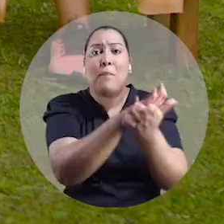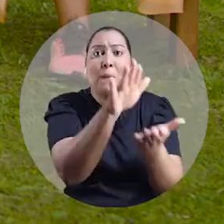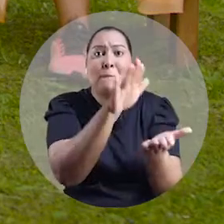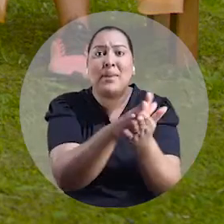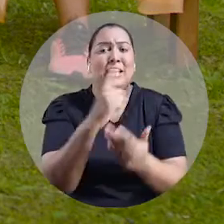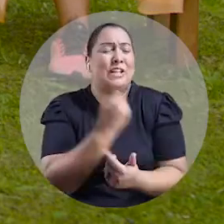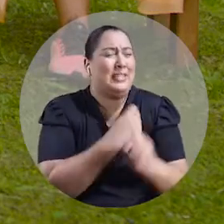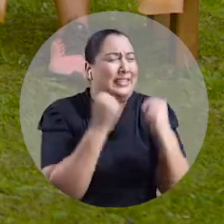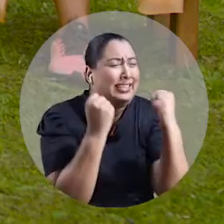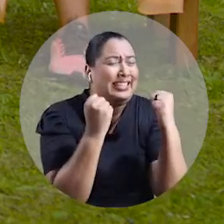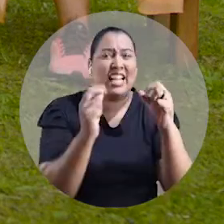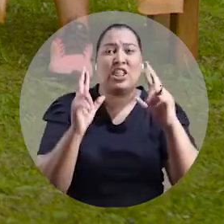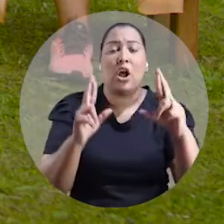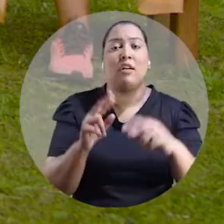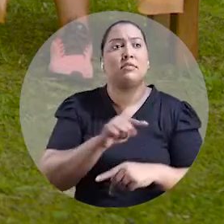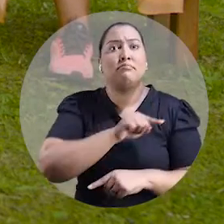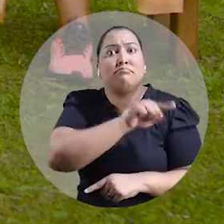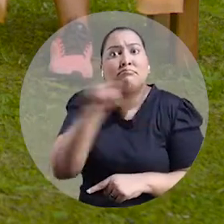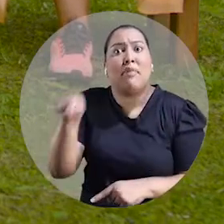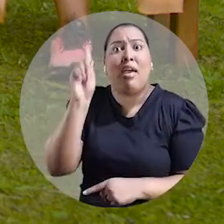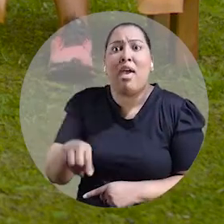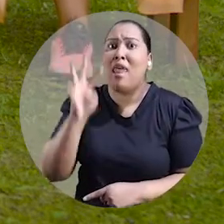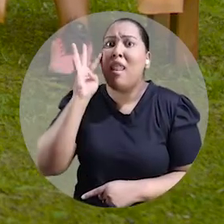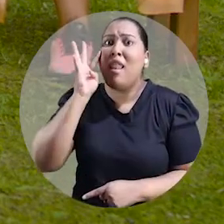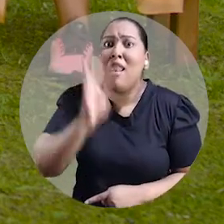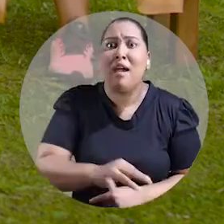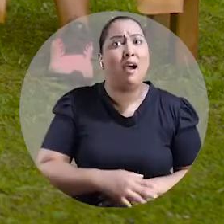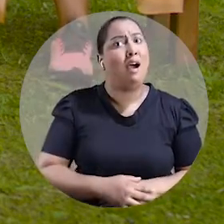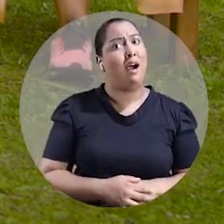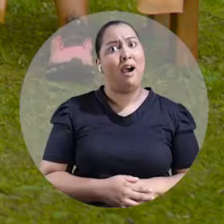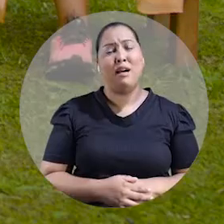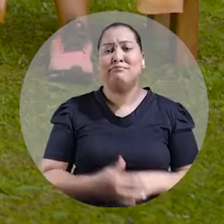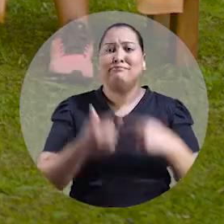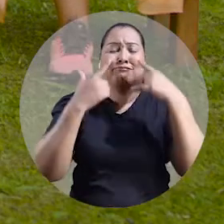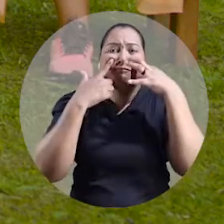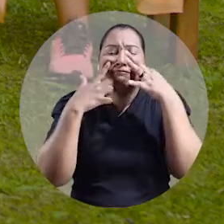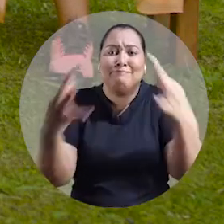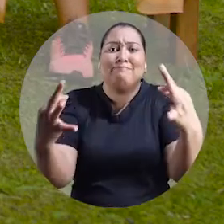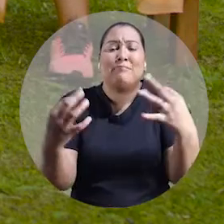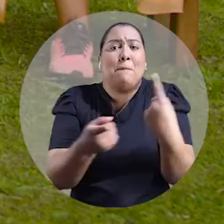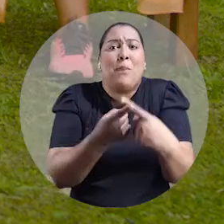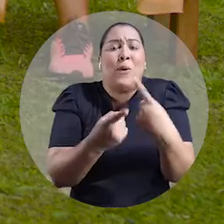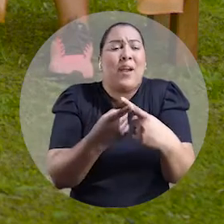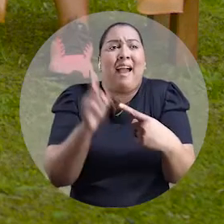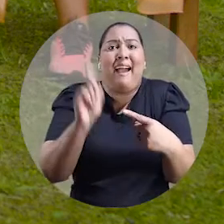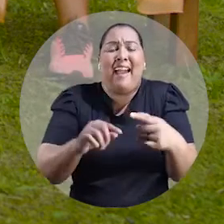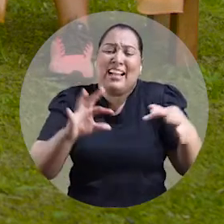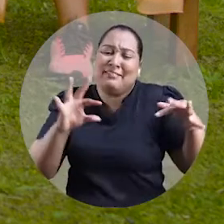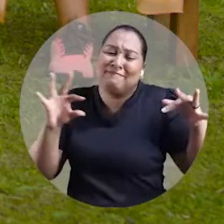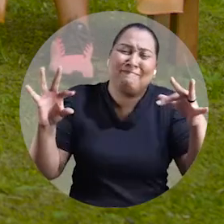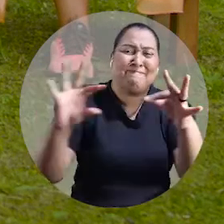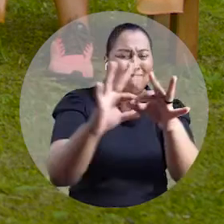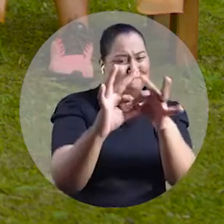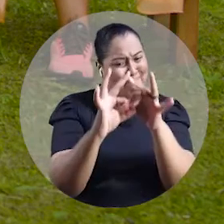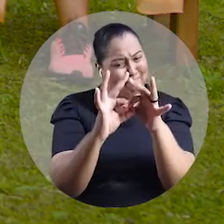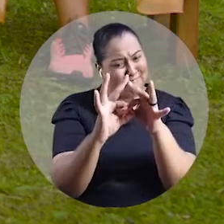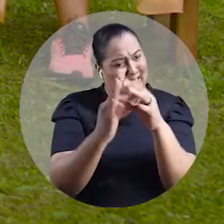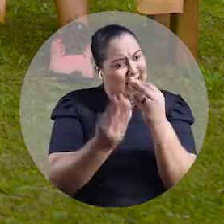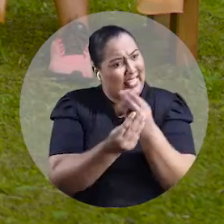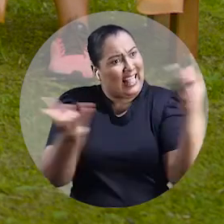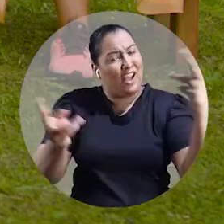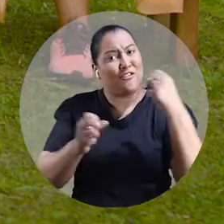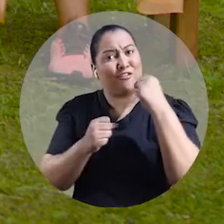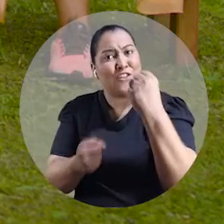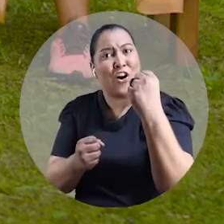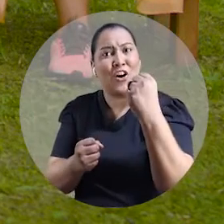gente torce. Isso é muito legal, isso é muito legal. A gente cria uma irmandade que isso nos